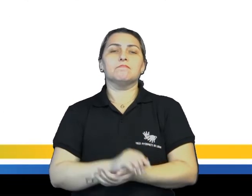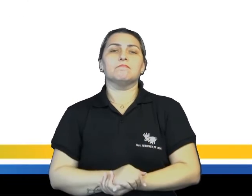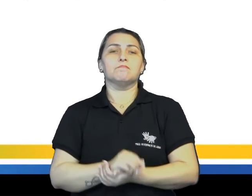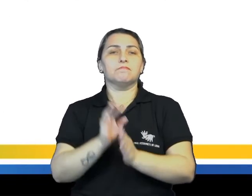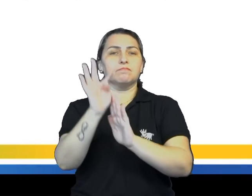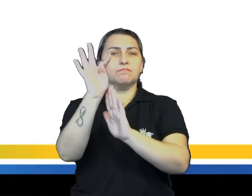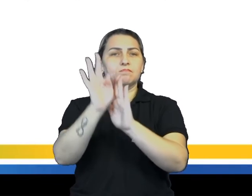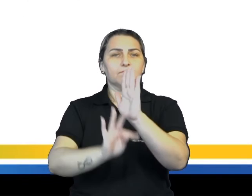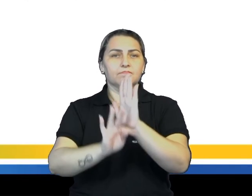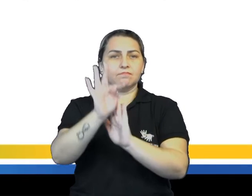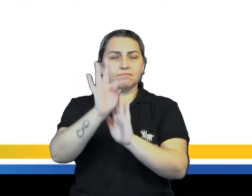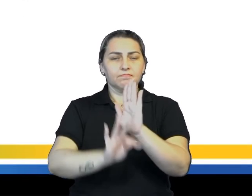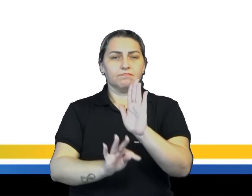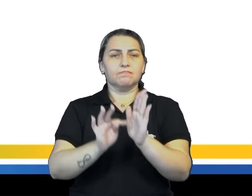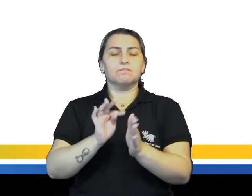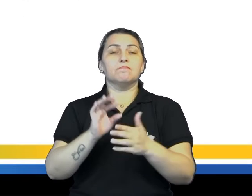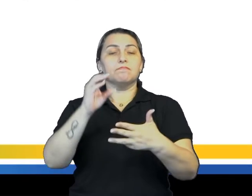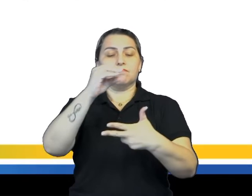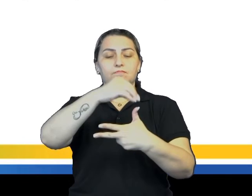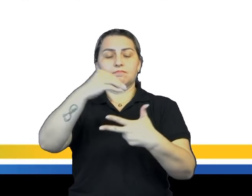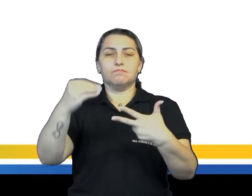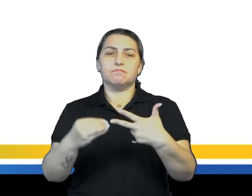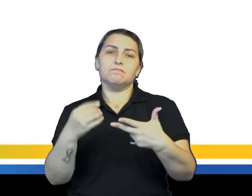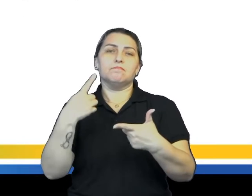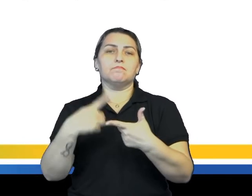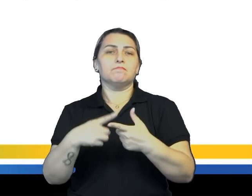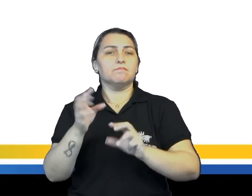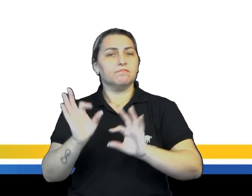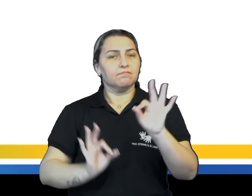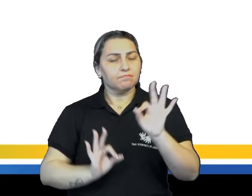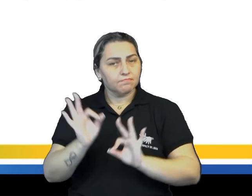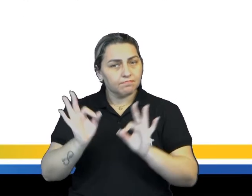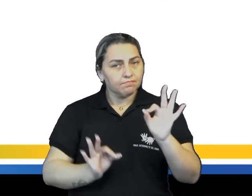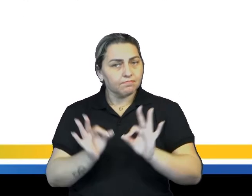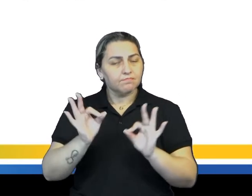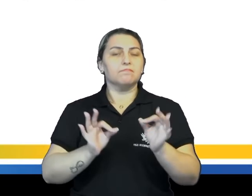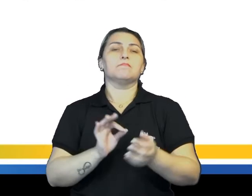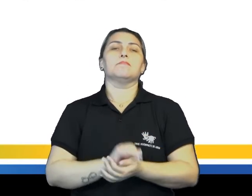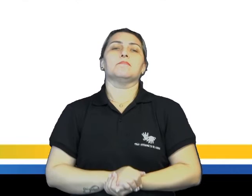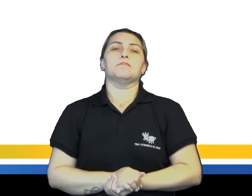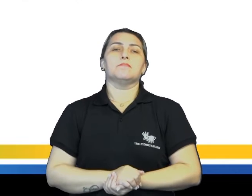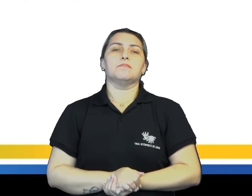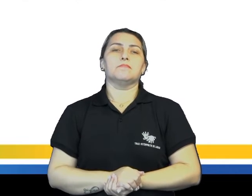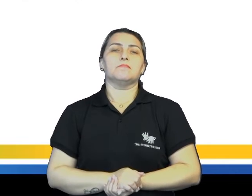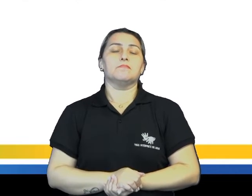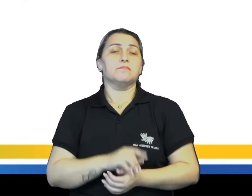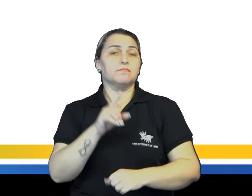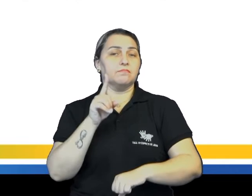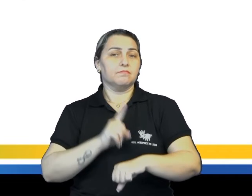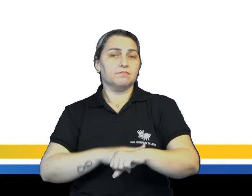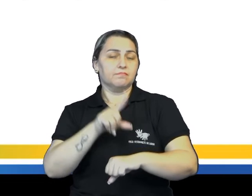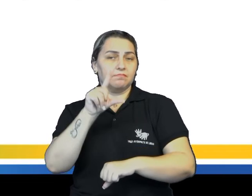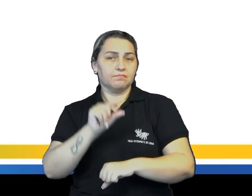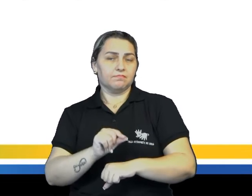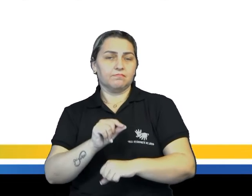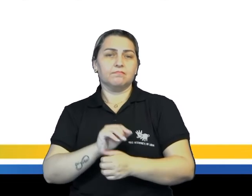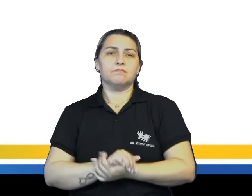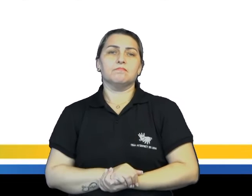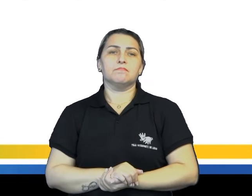textão advindo do Enem, porque vocês vão se preparar e vão arrasar. E eu vou ter pouco tempo para ler tudo isso, mas vamos